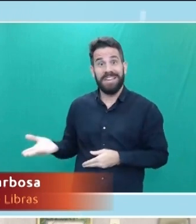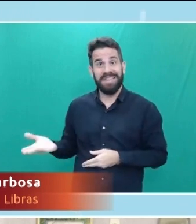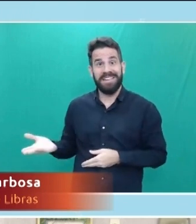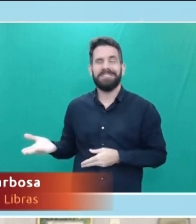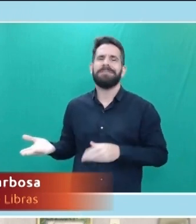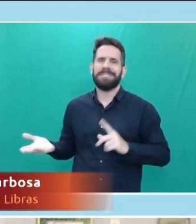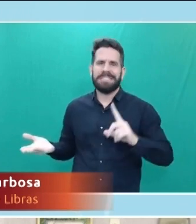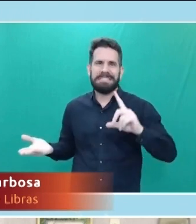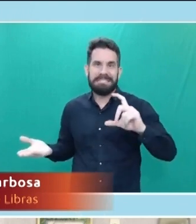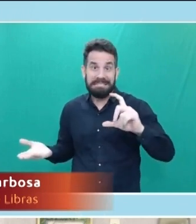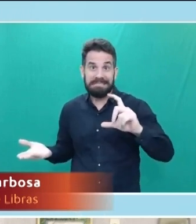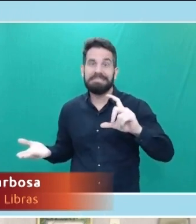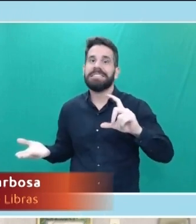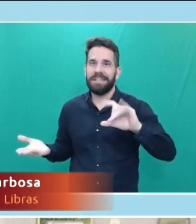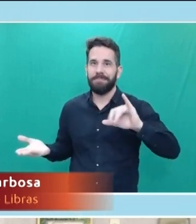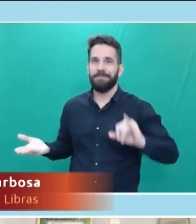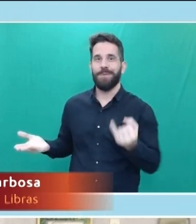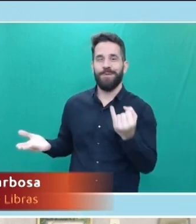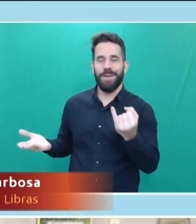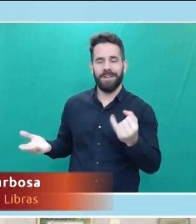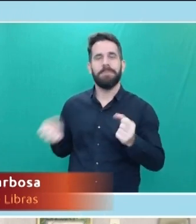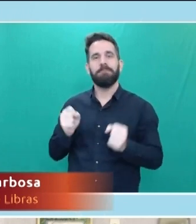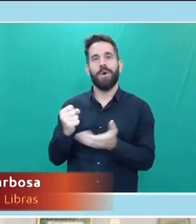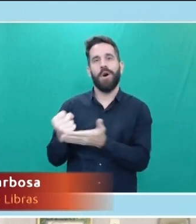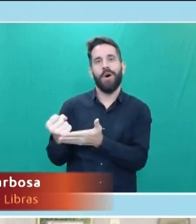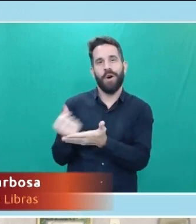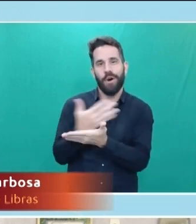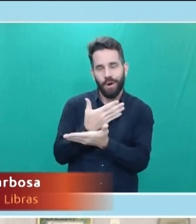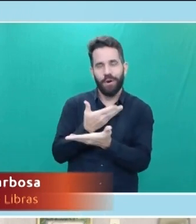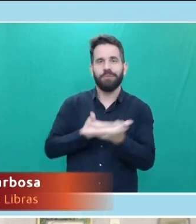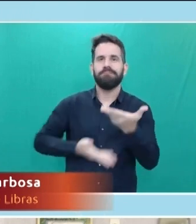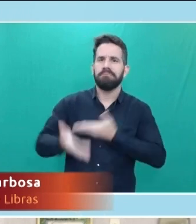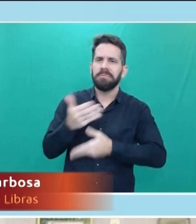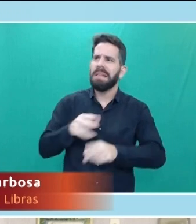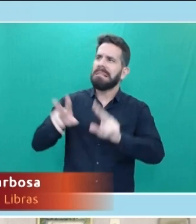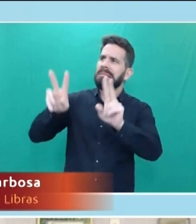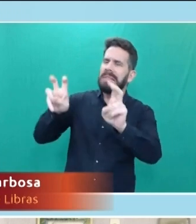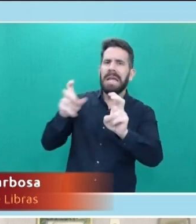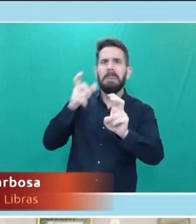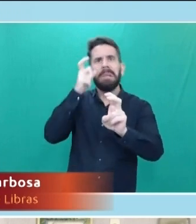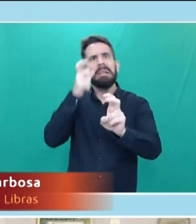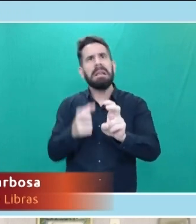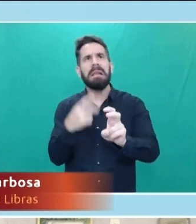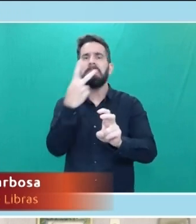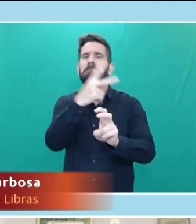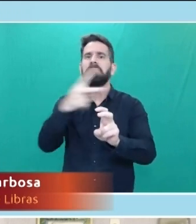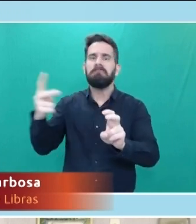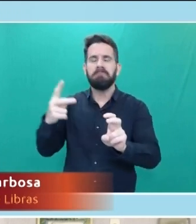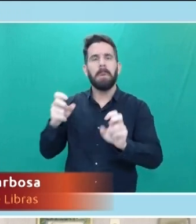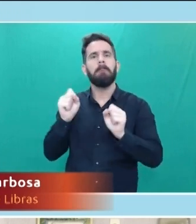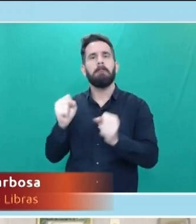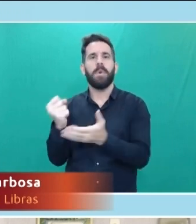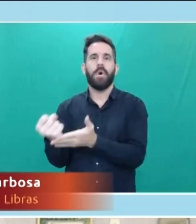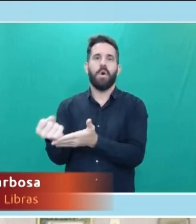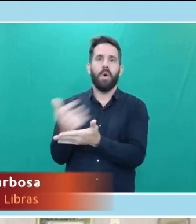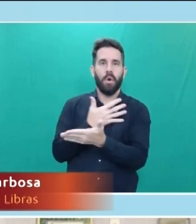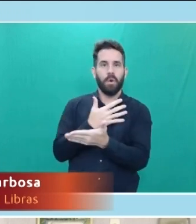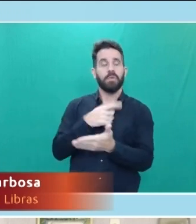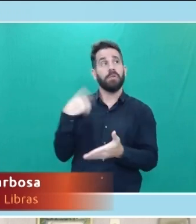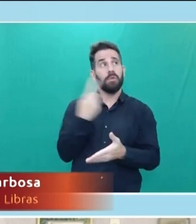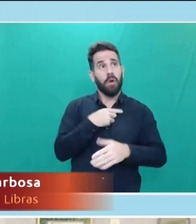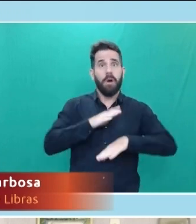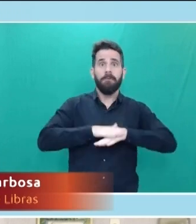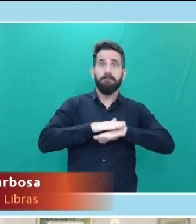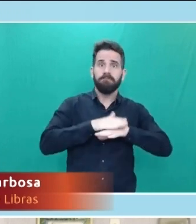telefone, viu? Então, manda sua interação para a gente, nos sugira temas que você gostaria de ver discutidos aqui no Conexões, fale